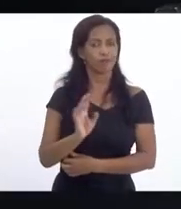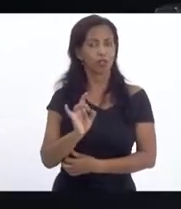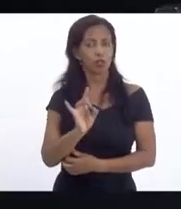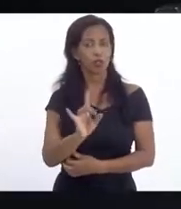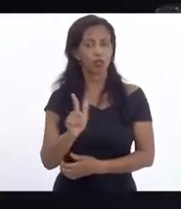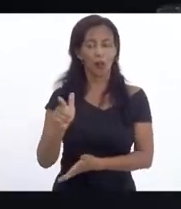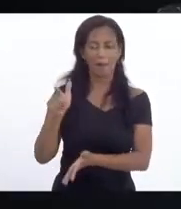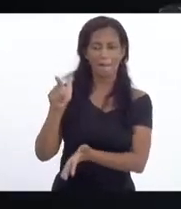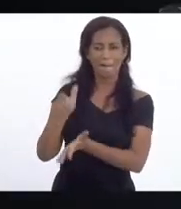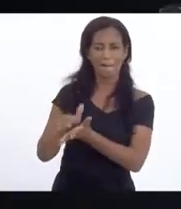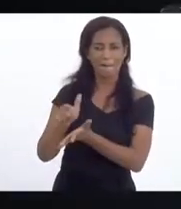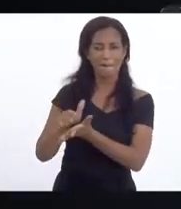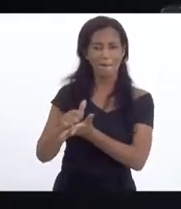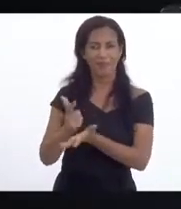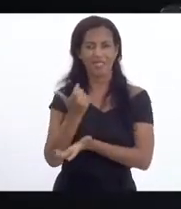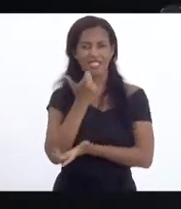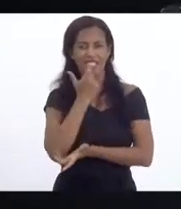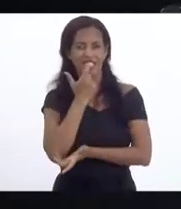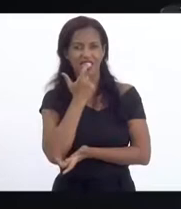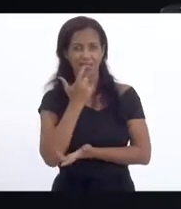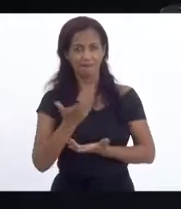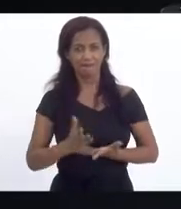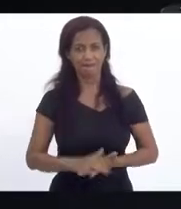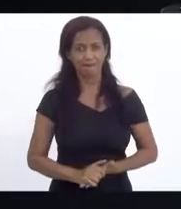em papelão e plástico.